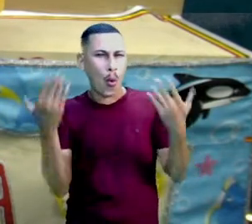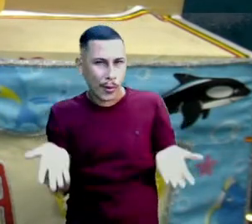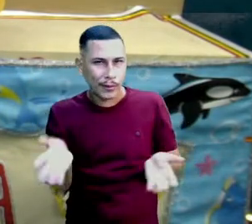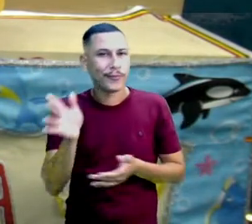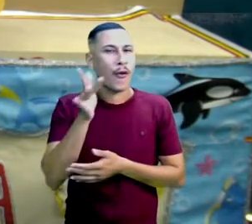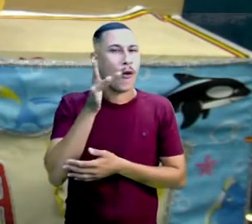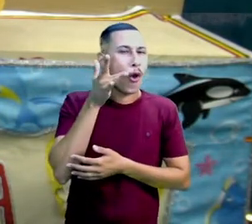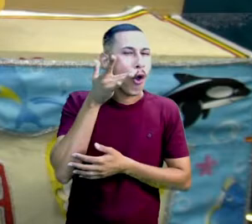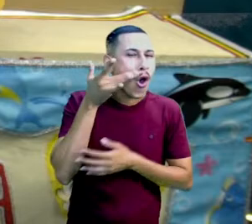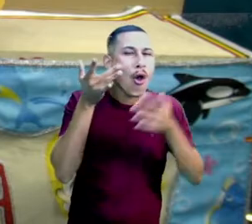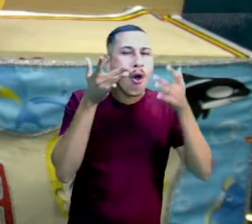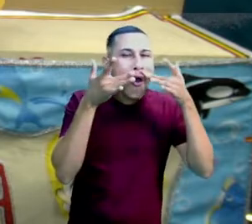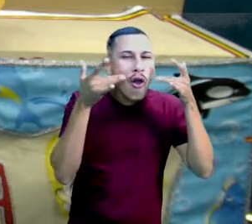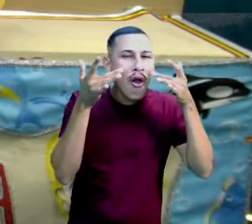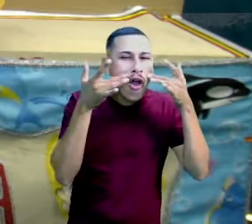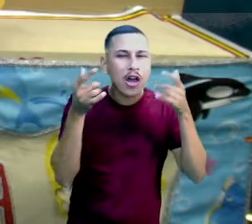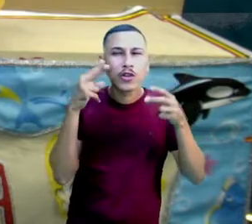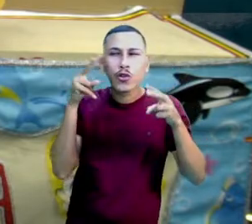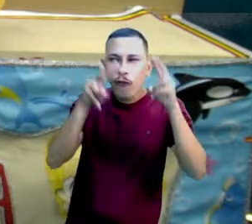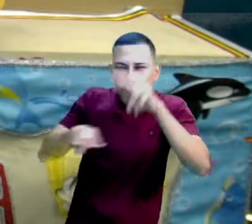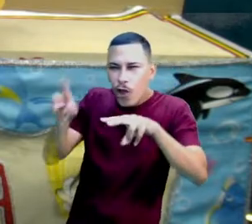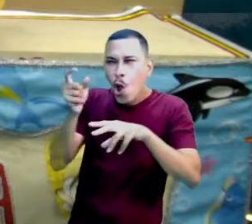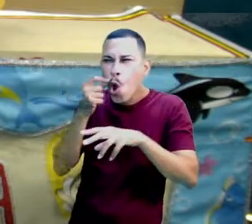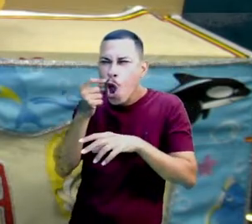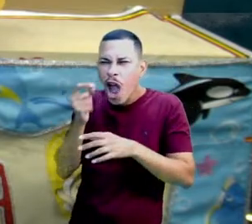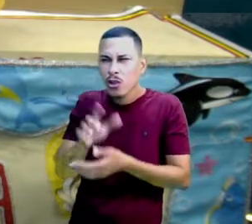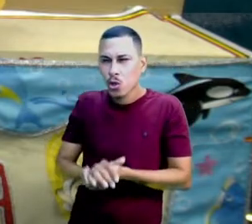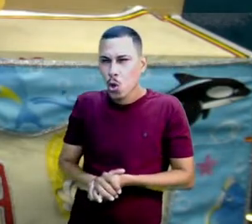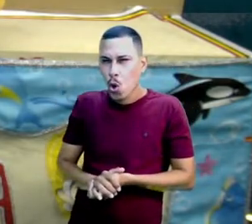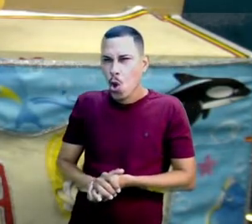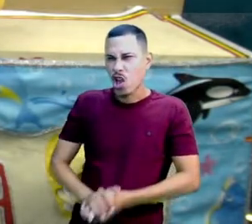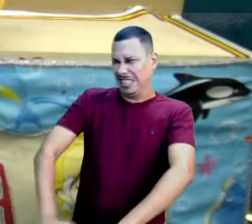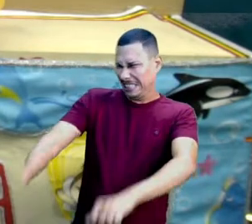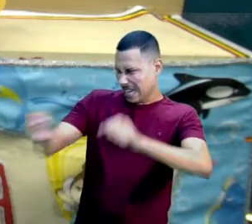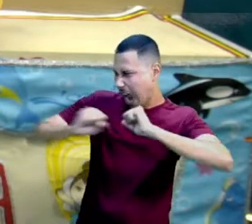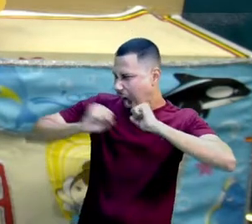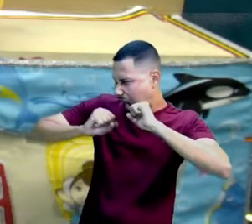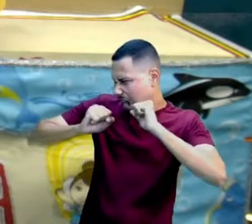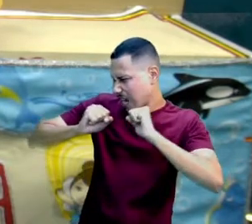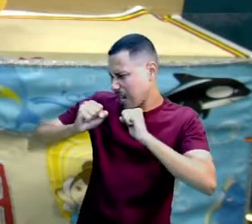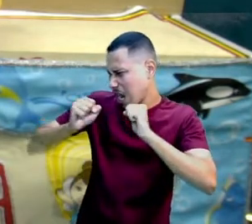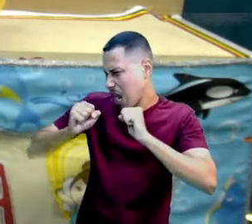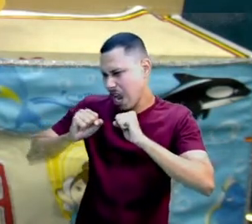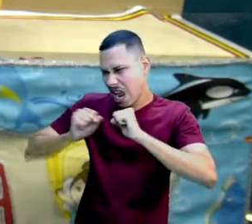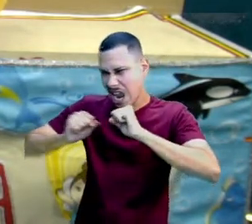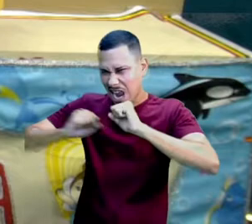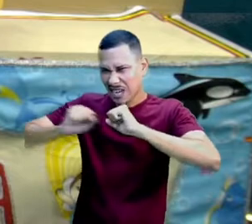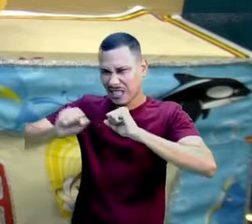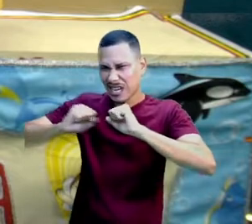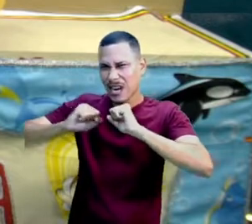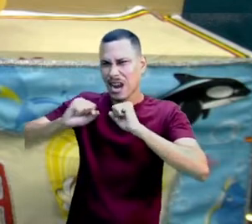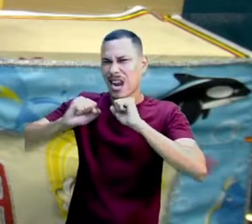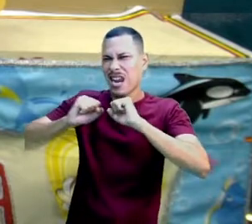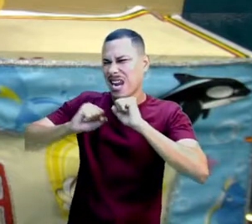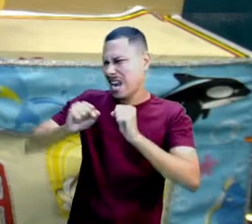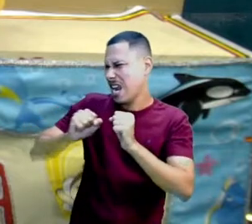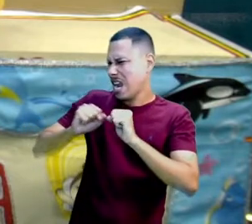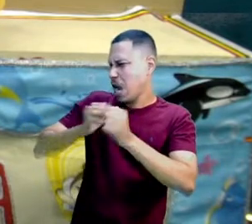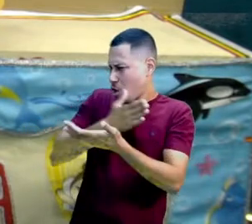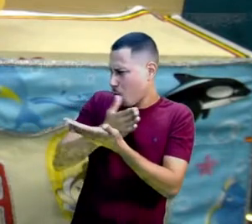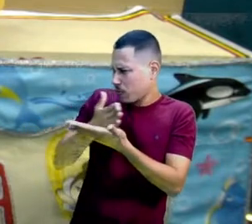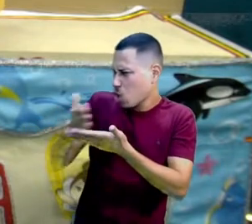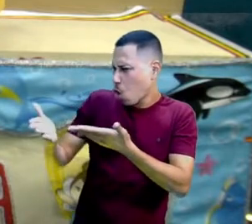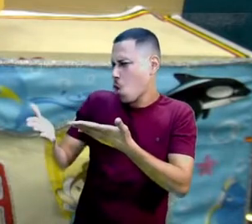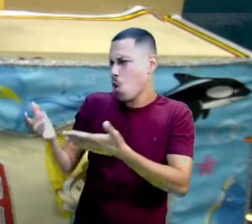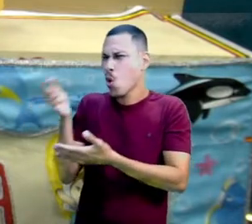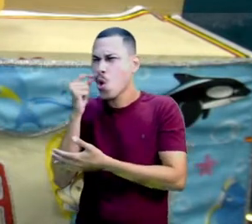gato viu o rato, começou aquela correria dentro de casa. E corria, e o